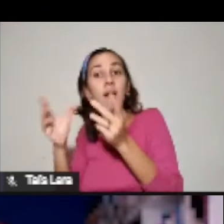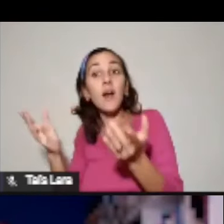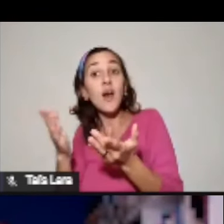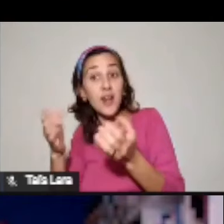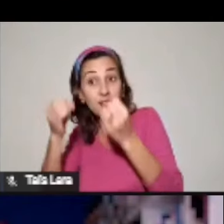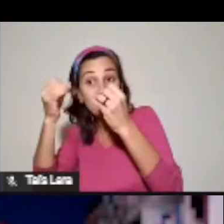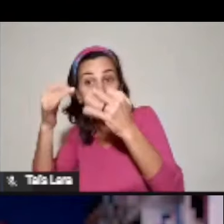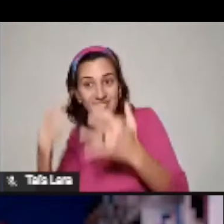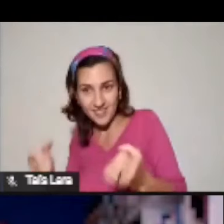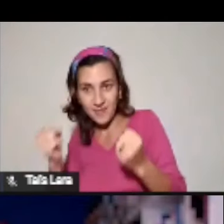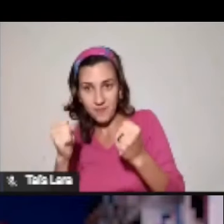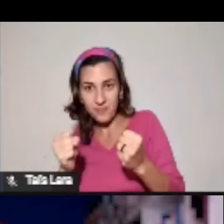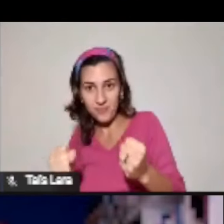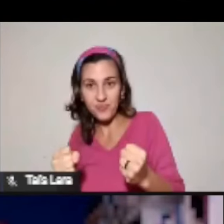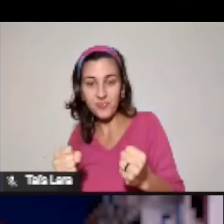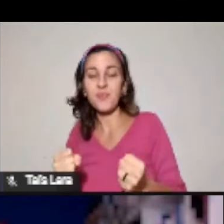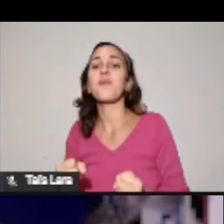Podemos falar?